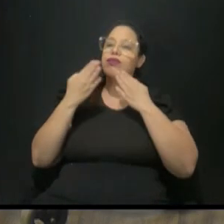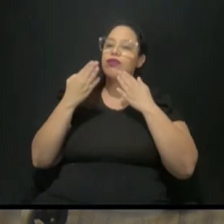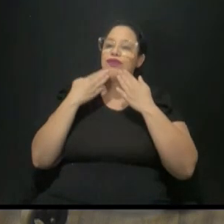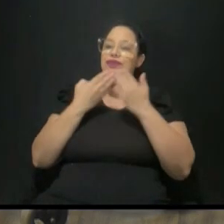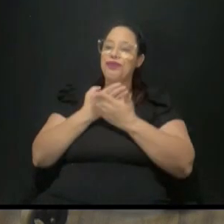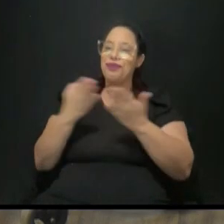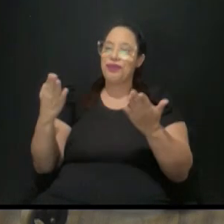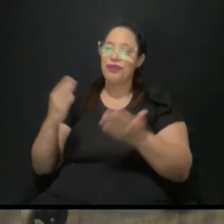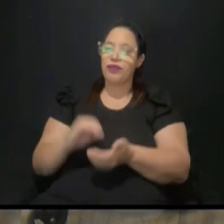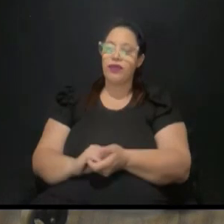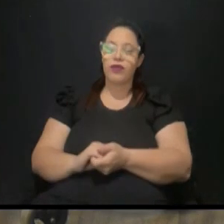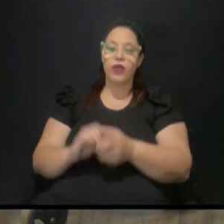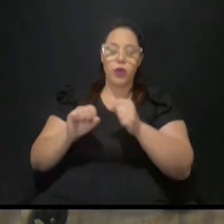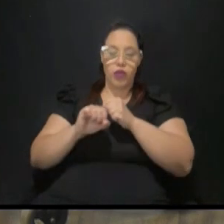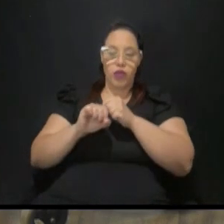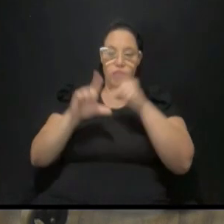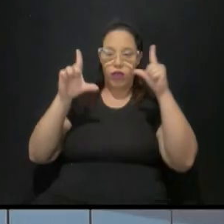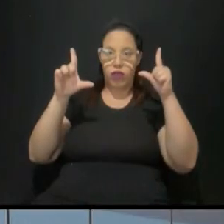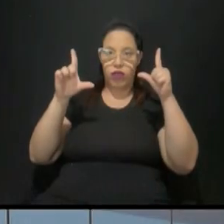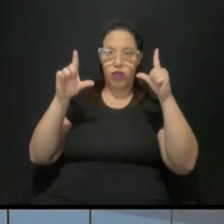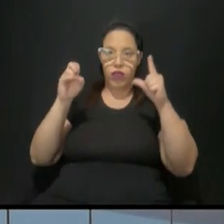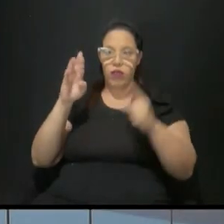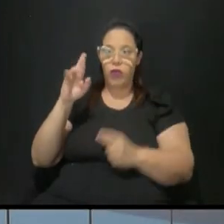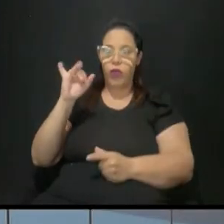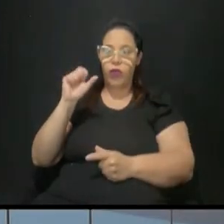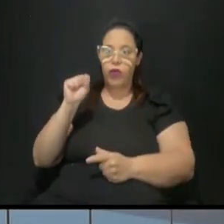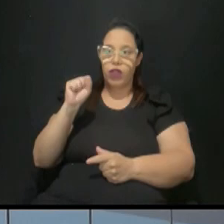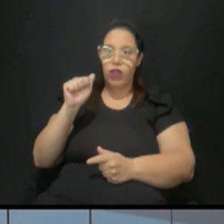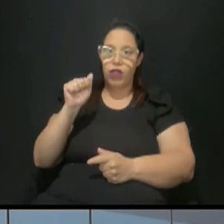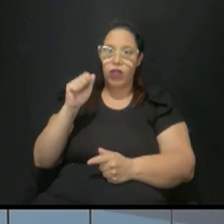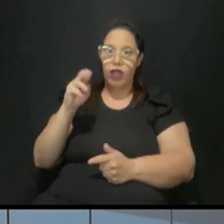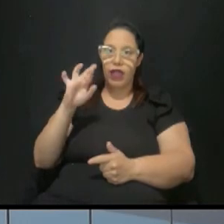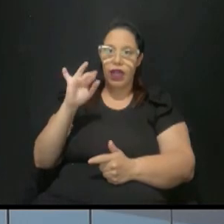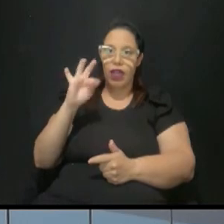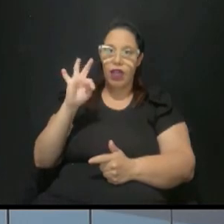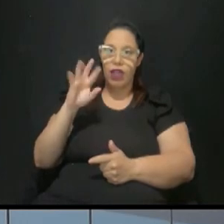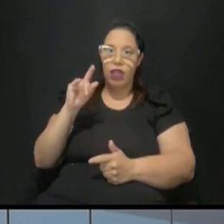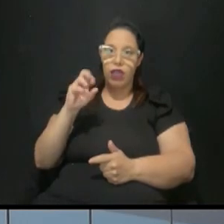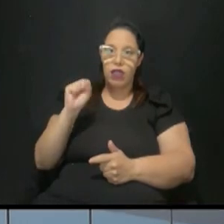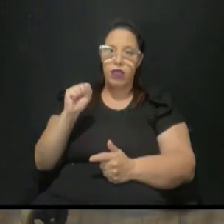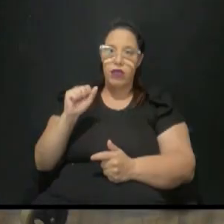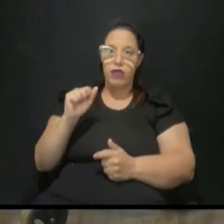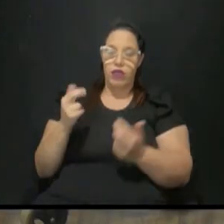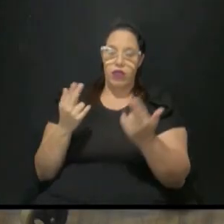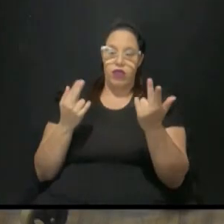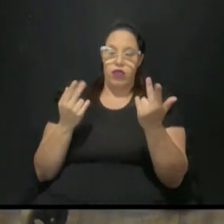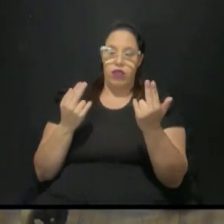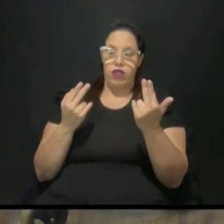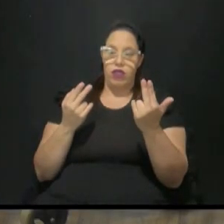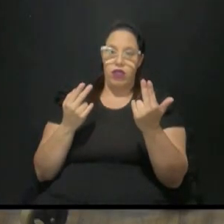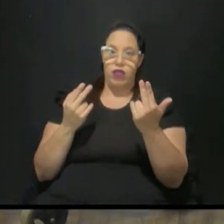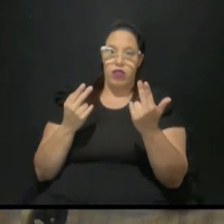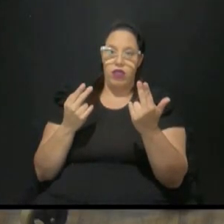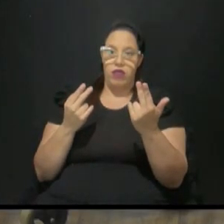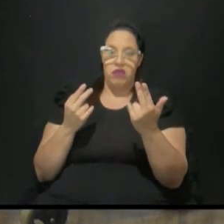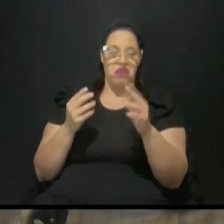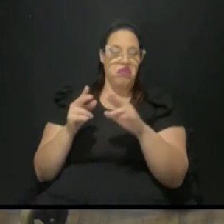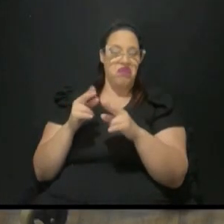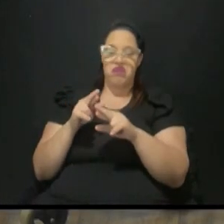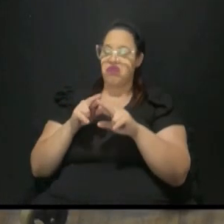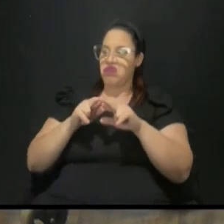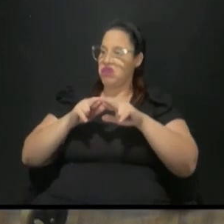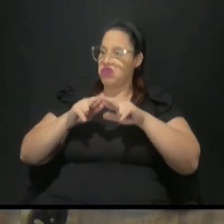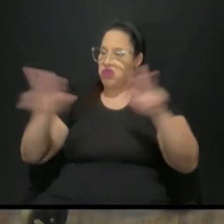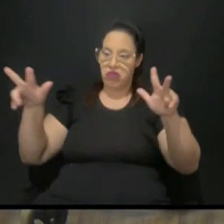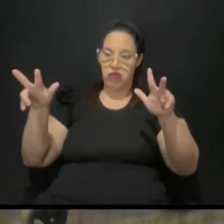destacar primeiro a questão do Bolsa Atleta, que ele é um benefício igualitário. Ele não há distinção